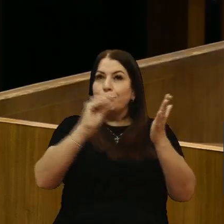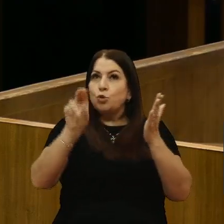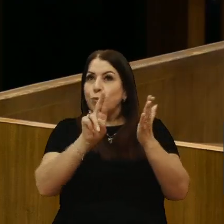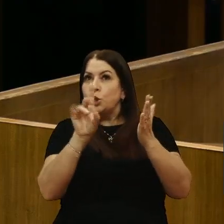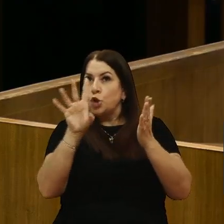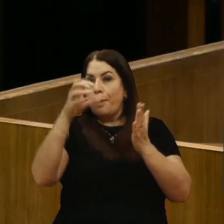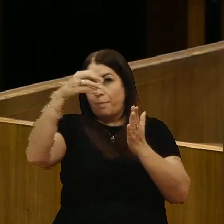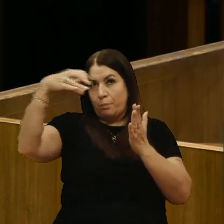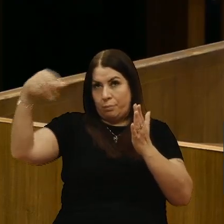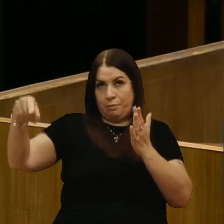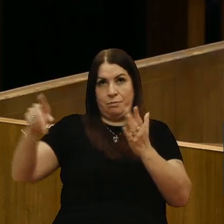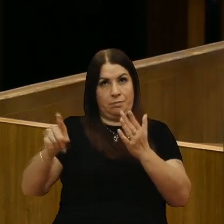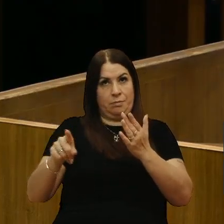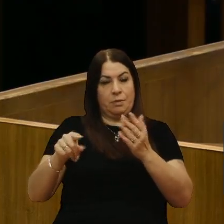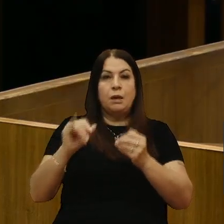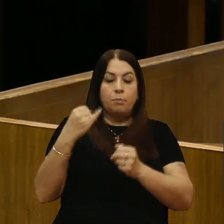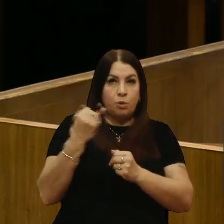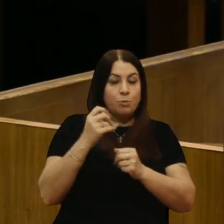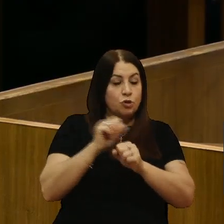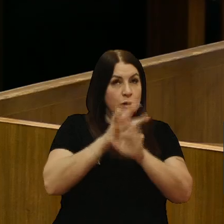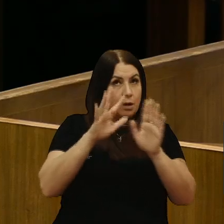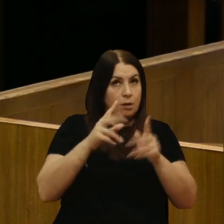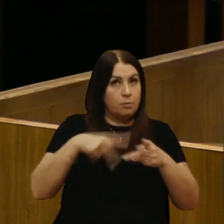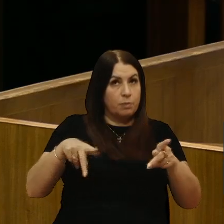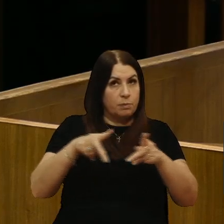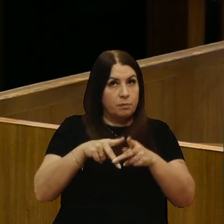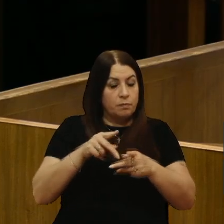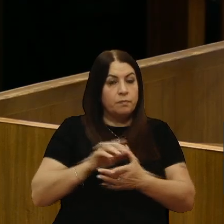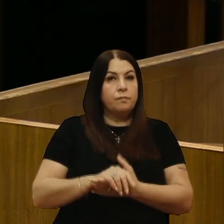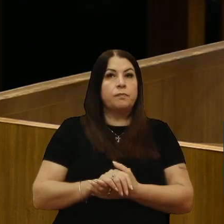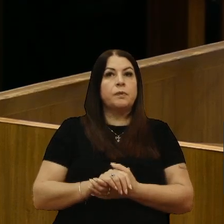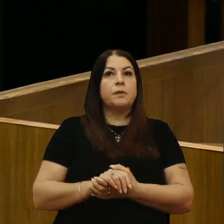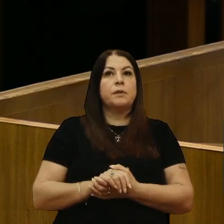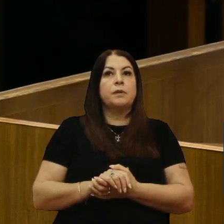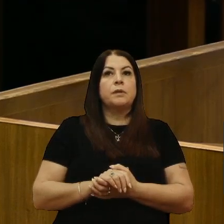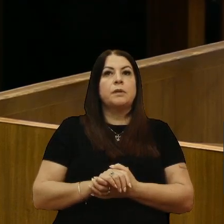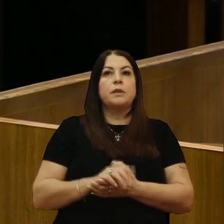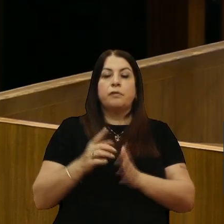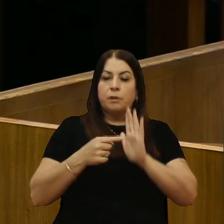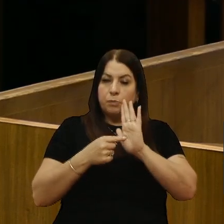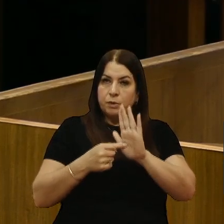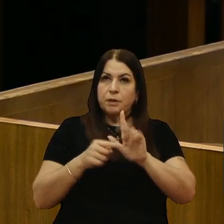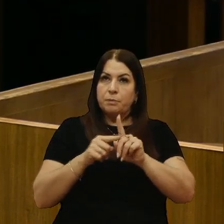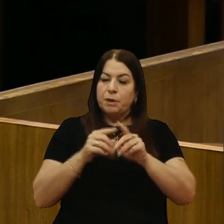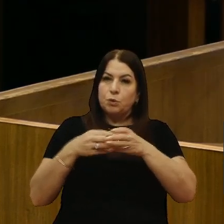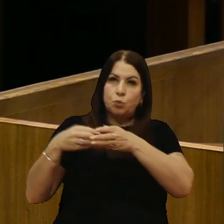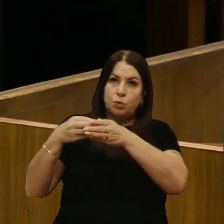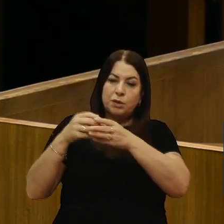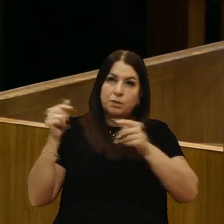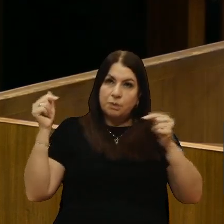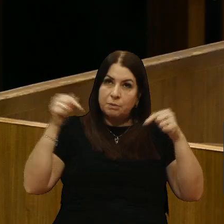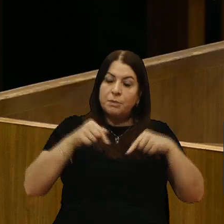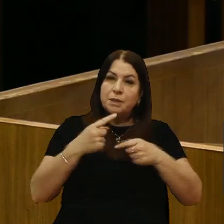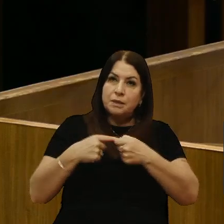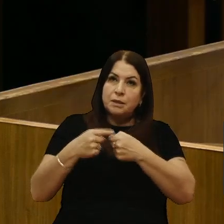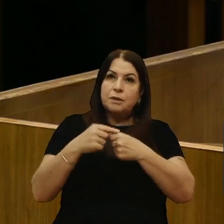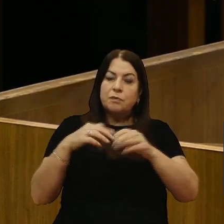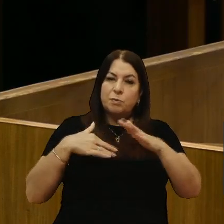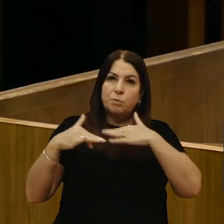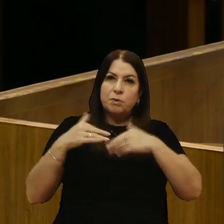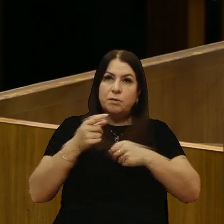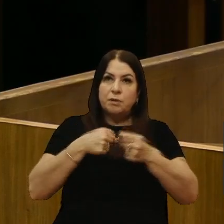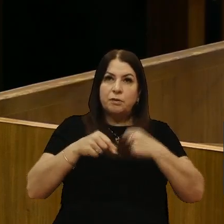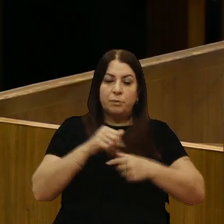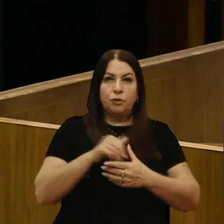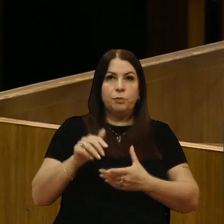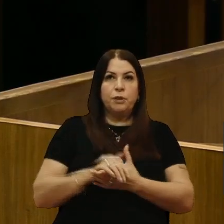para a iluminação. Então, isso é importante deixar claro para a população. E que a gente vai trazer turistas para a cidade e que vai movimentar a economia.